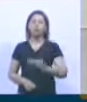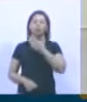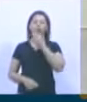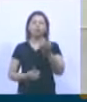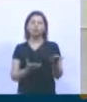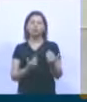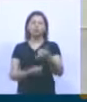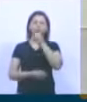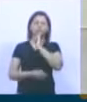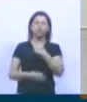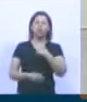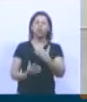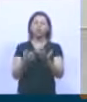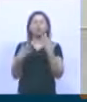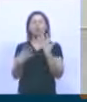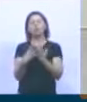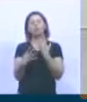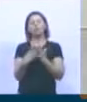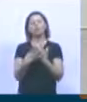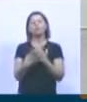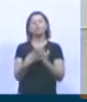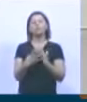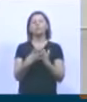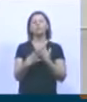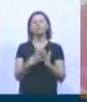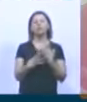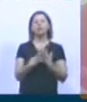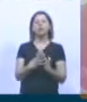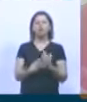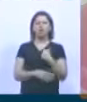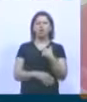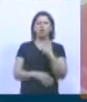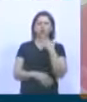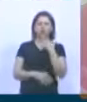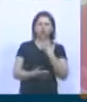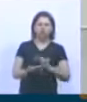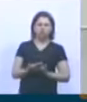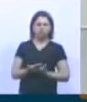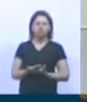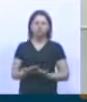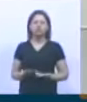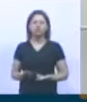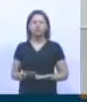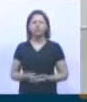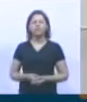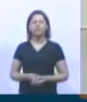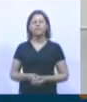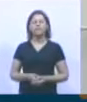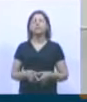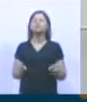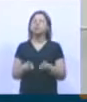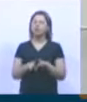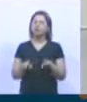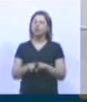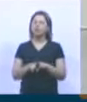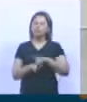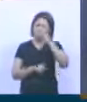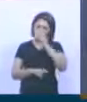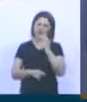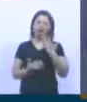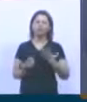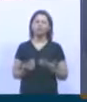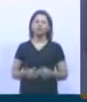quero fazer a minha confissão. I was surprised. Eu fiquei surpreso. Also angry. E também com um pouco de raiva.